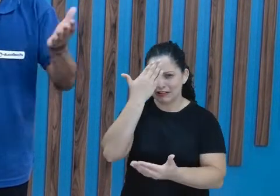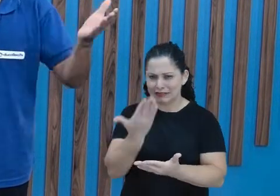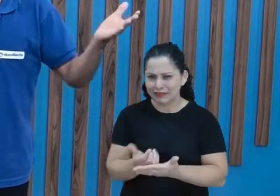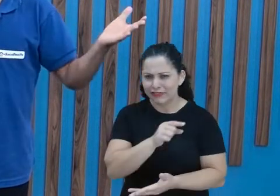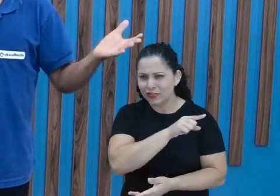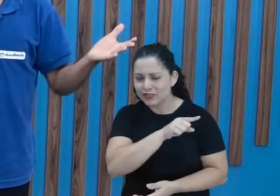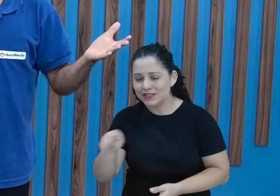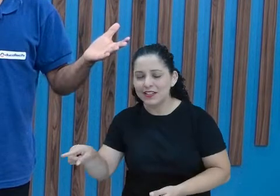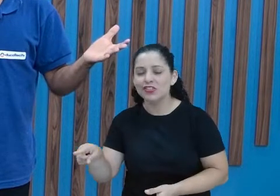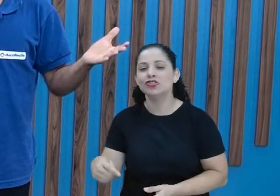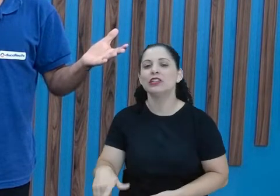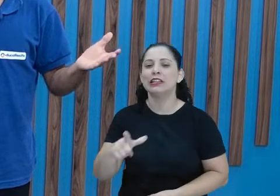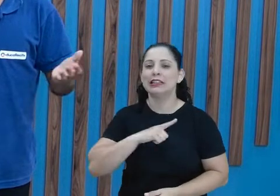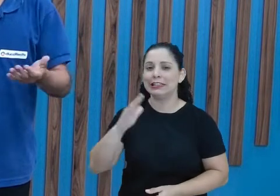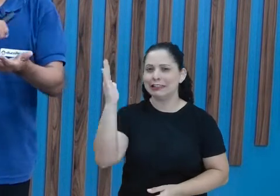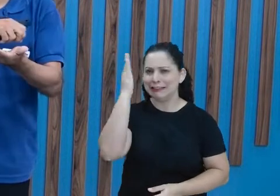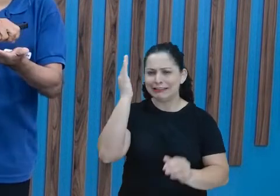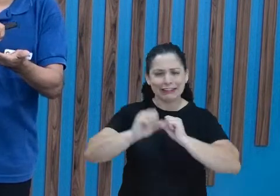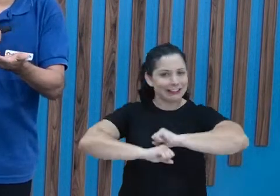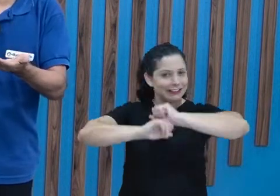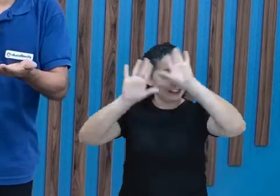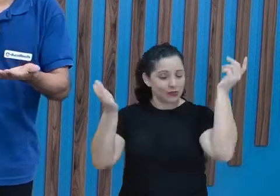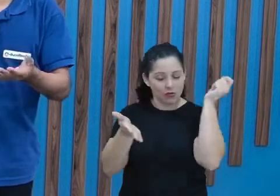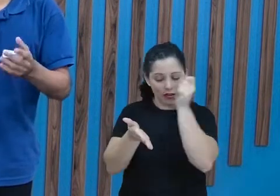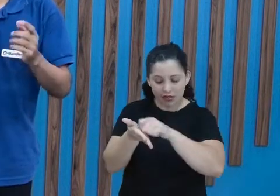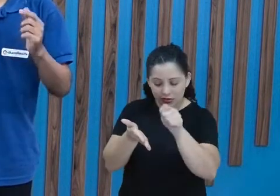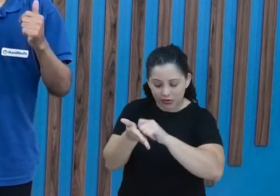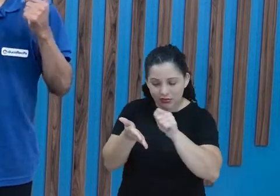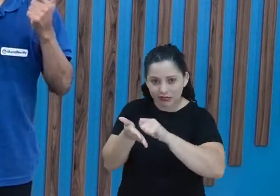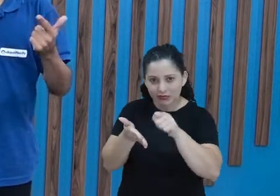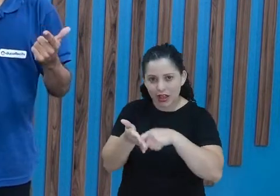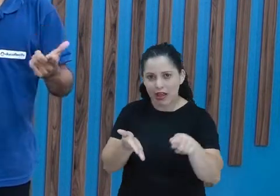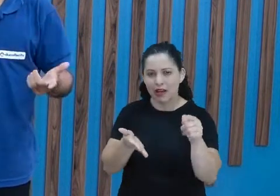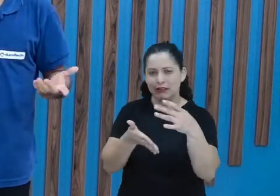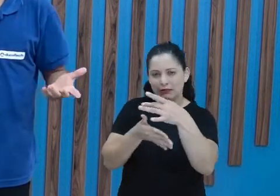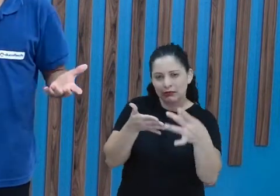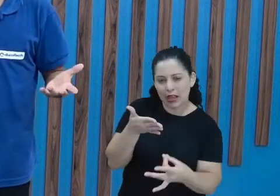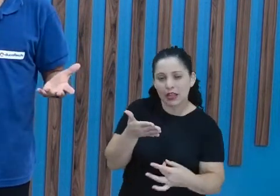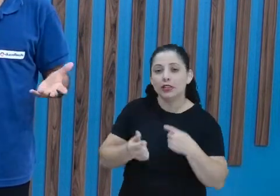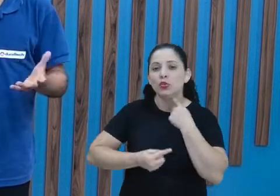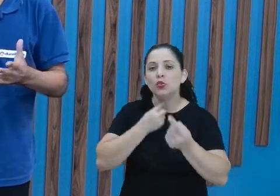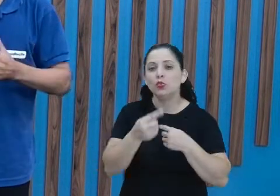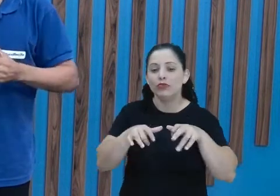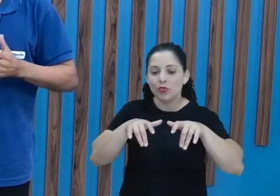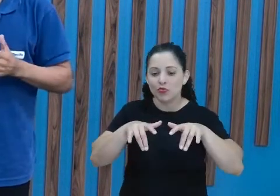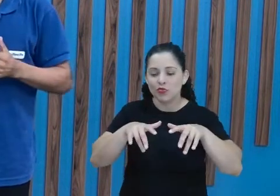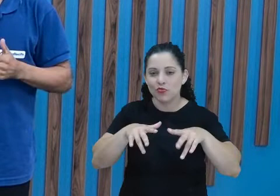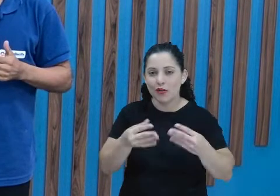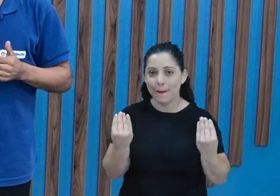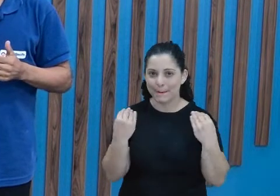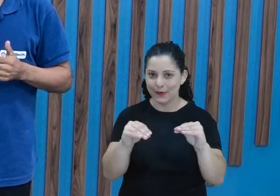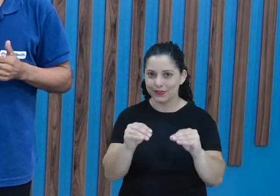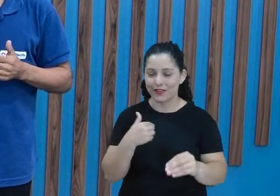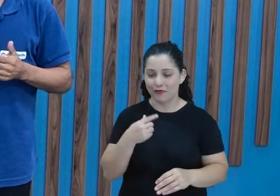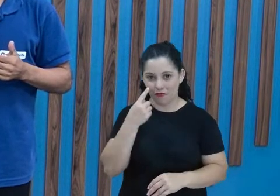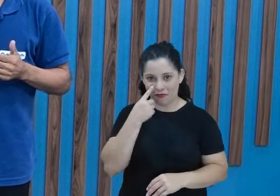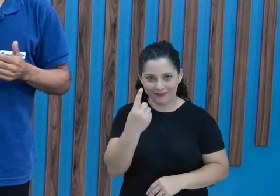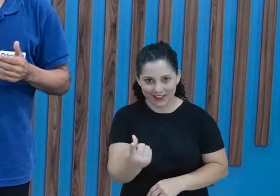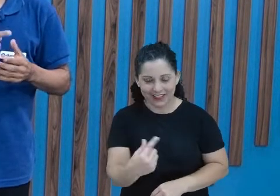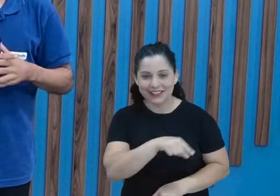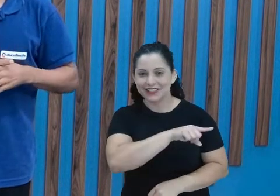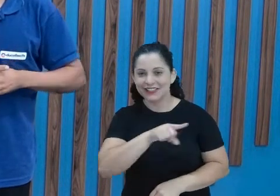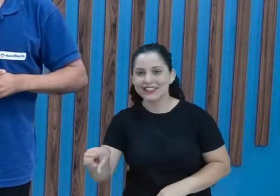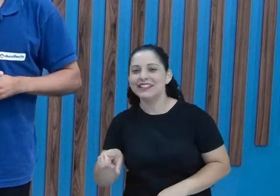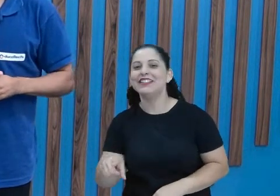que vocês tenham entendido. Anote bem direitinho. Se tiver alguma dúvida, coloque no YouTube aí que o Ricardinho vai estar de olho se